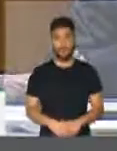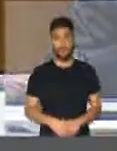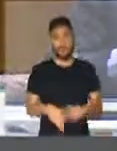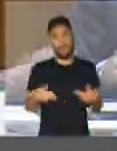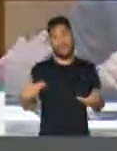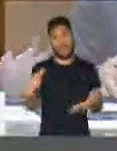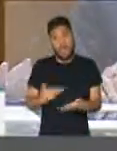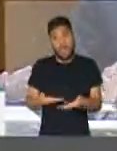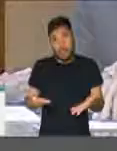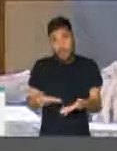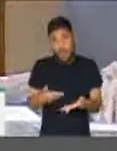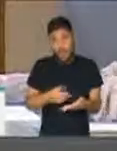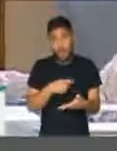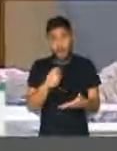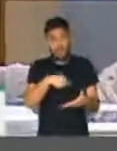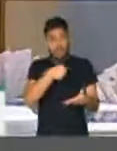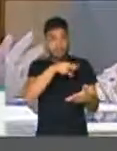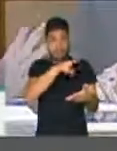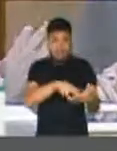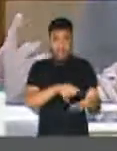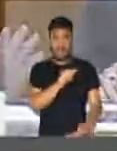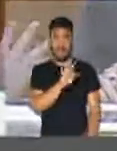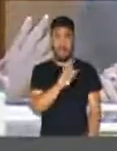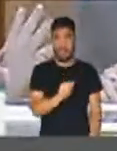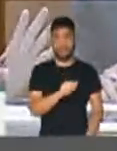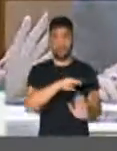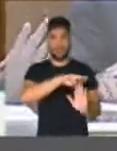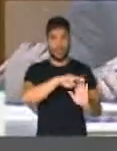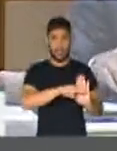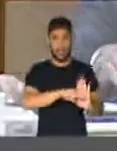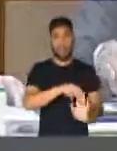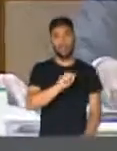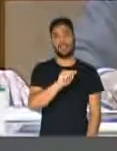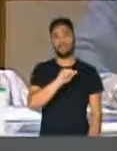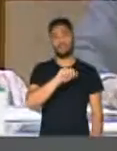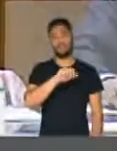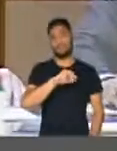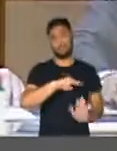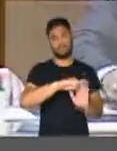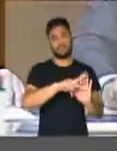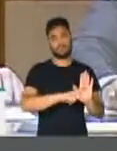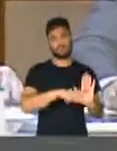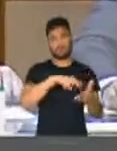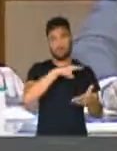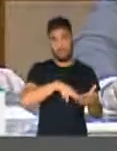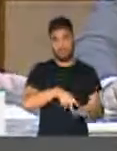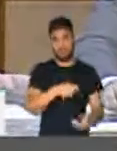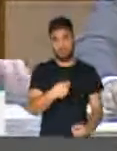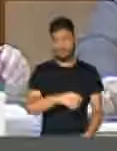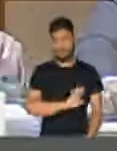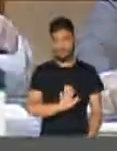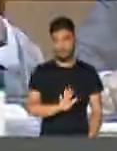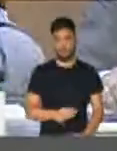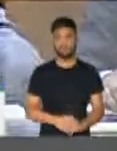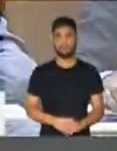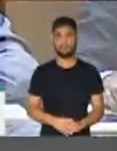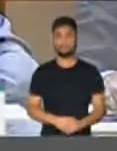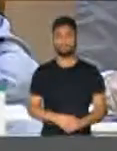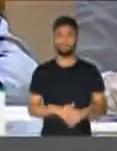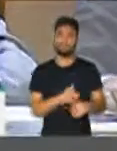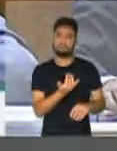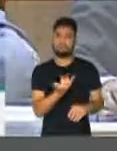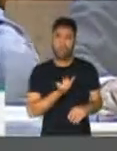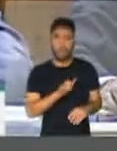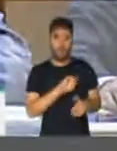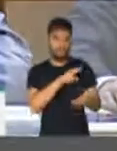Até a presente momento, que não tem leitura de MP, então não precisa se preocupar com isso. Presidente. Pois não, deputado Daniel. Então, já que não